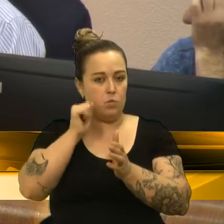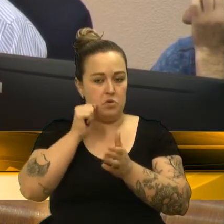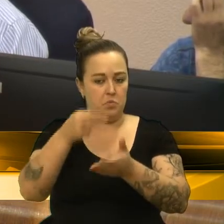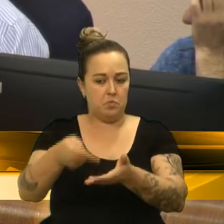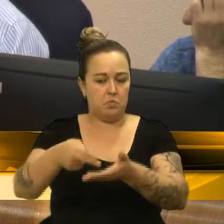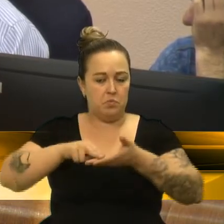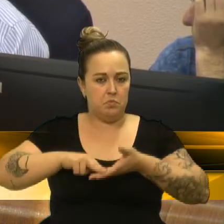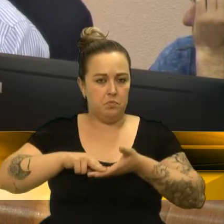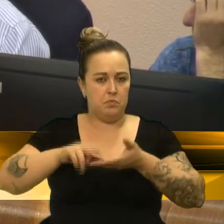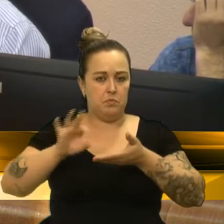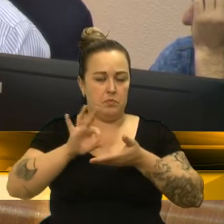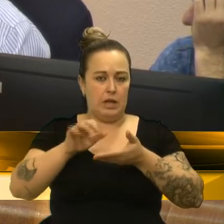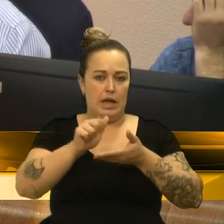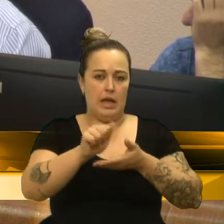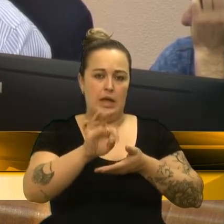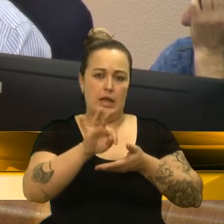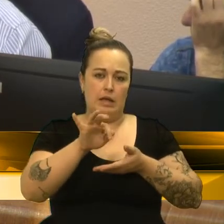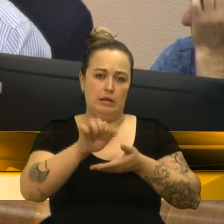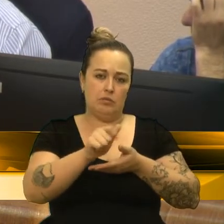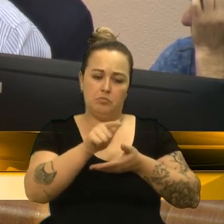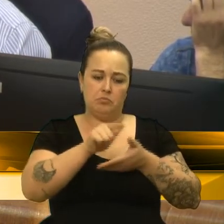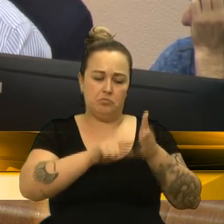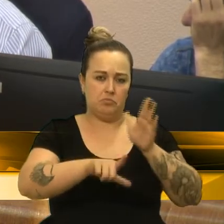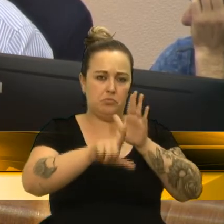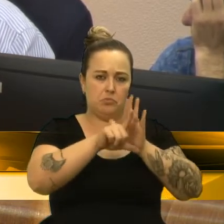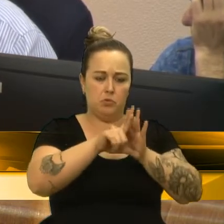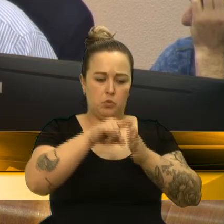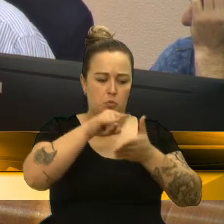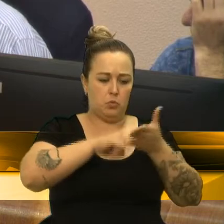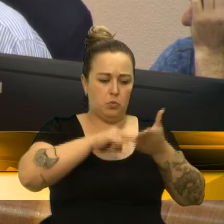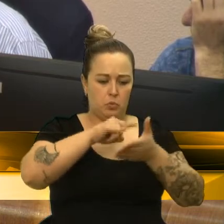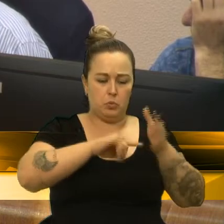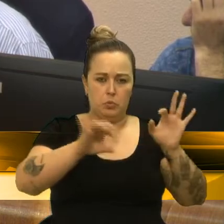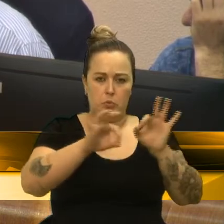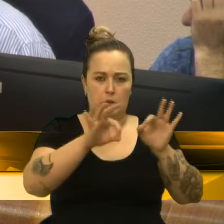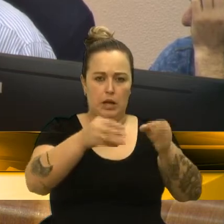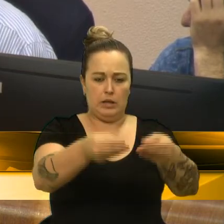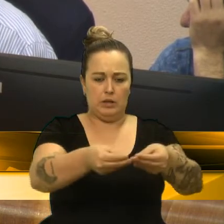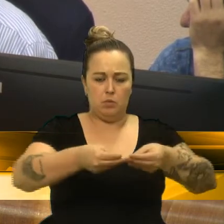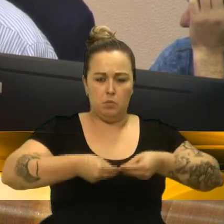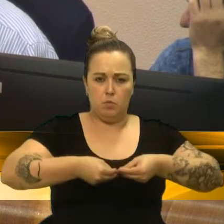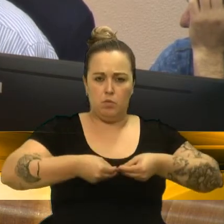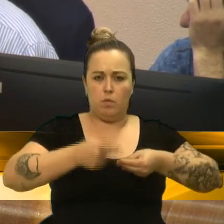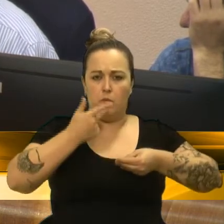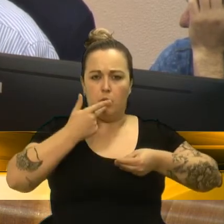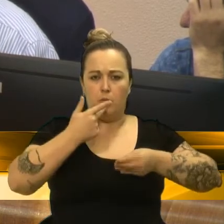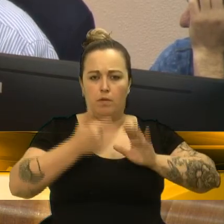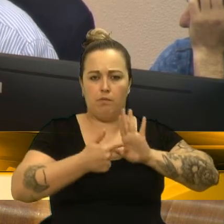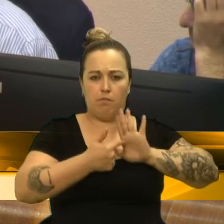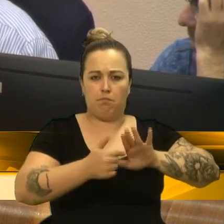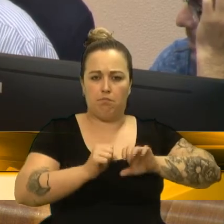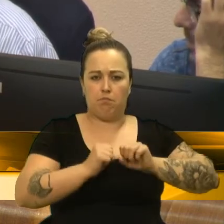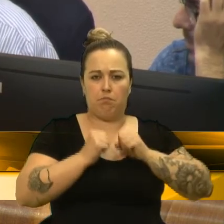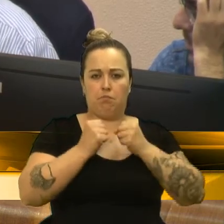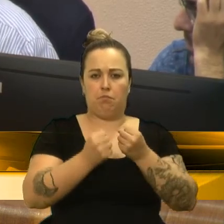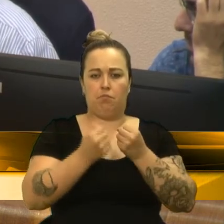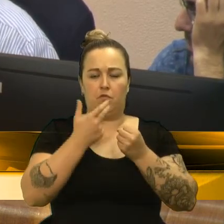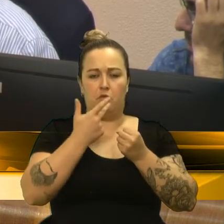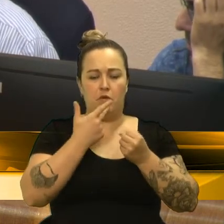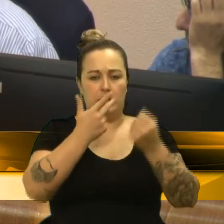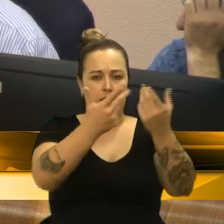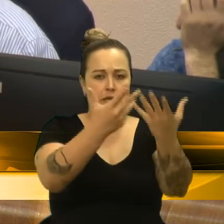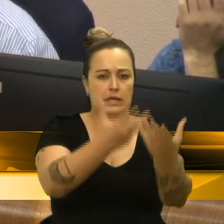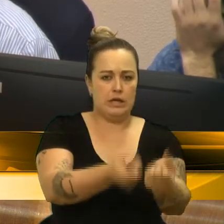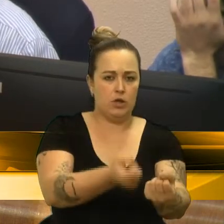acompanhada da ata da sessão legislativa, nem como qualquer outro ato legislativo, demonstrando a realização do procedimento de recebimento da denúncia e abertura